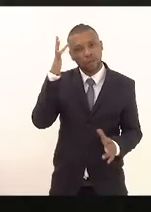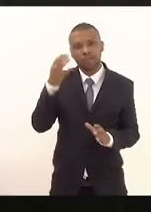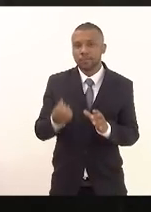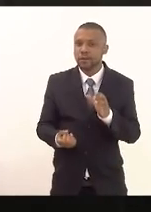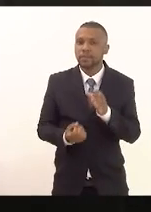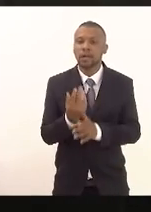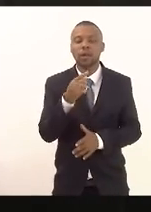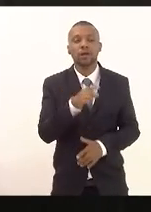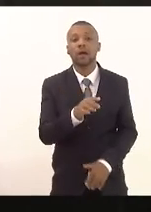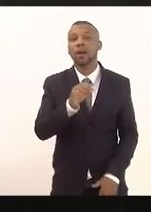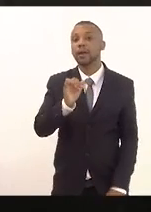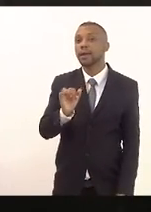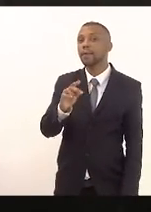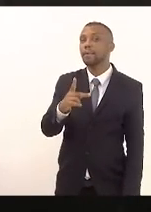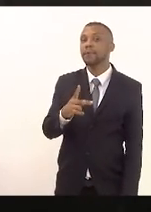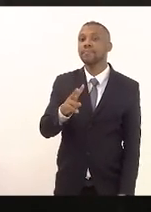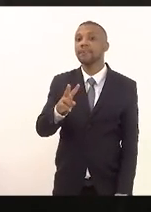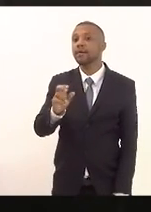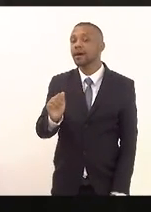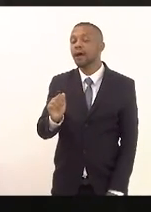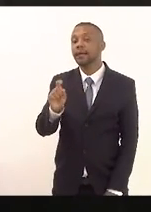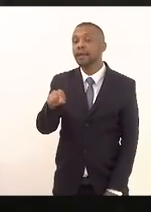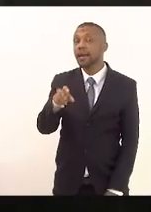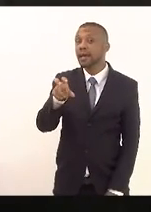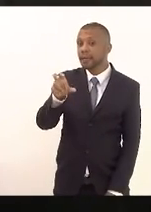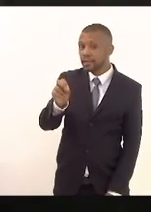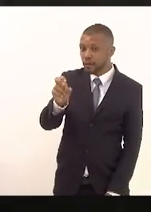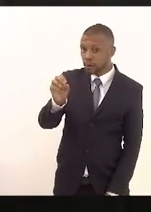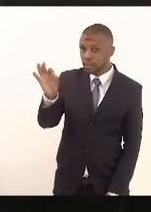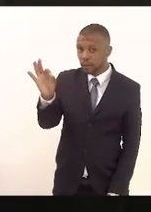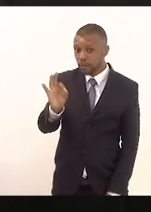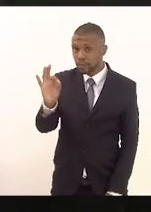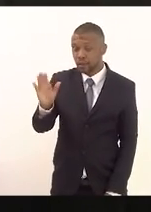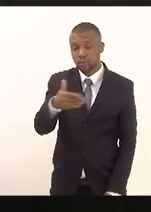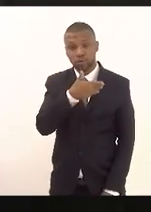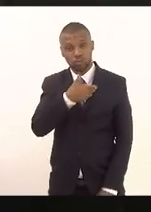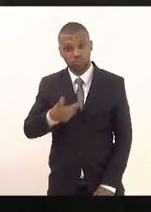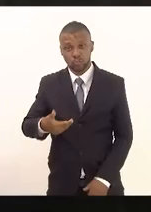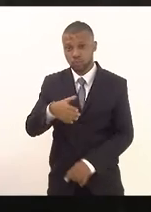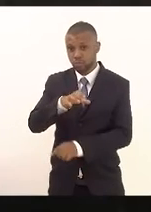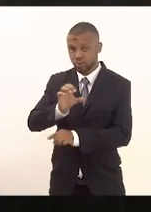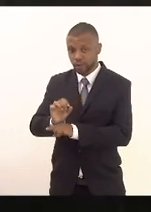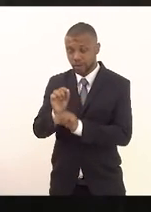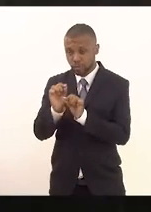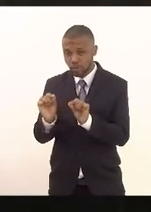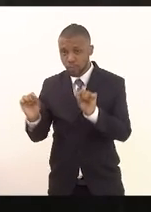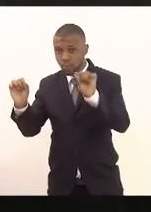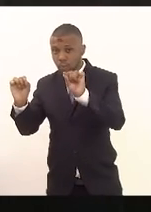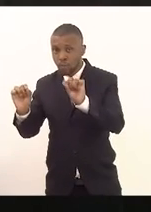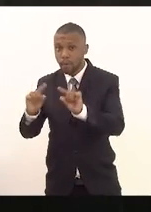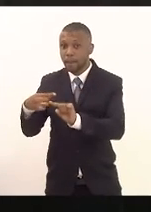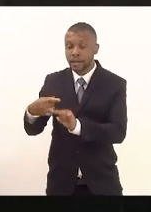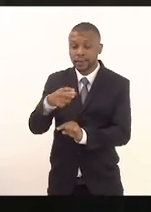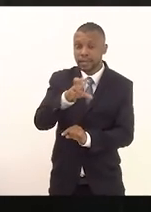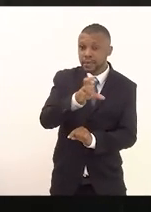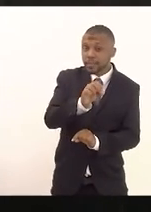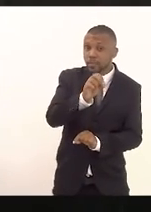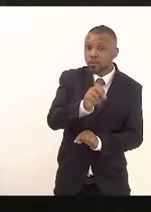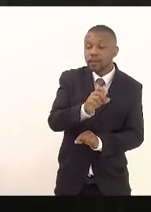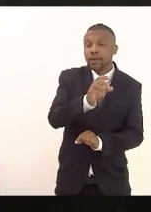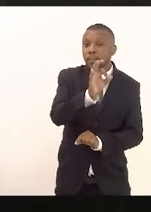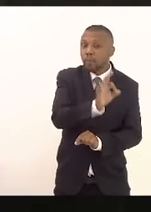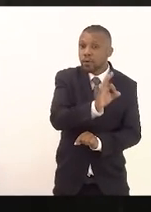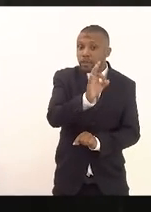IPVA que a cinquenta por cento do estado e cinquenta por cento dos municípios que fazem